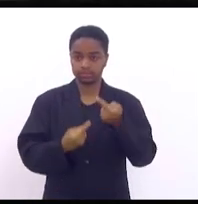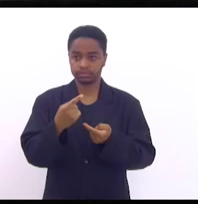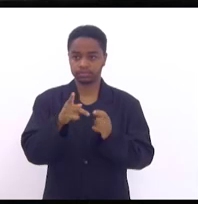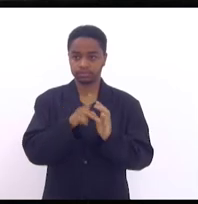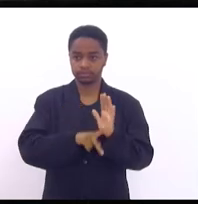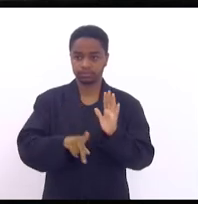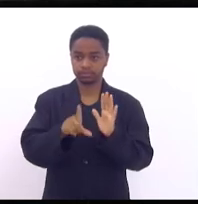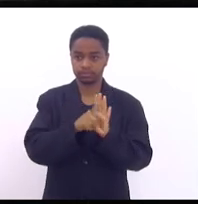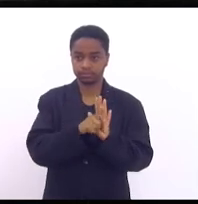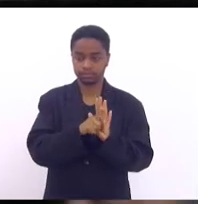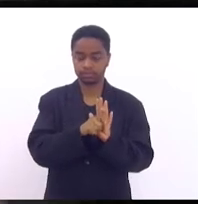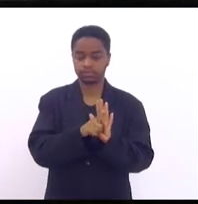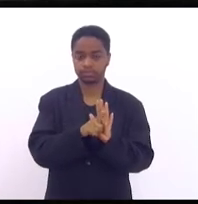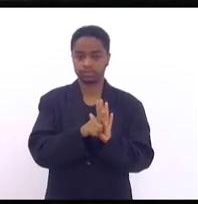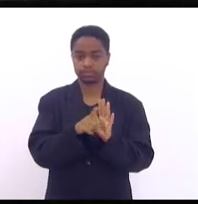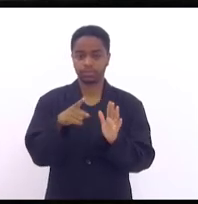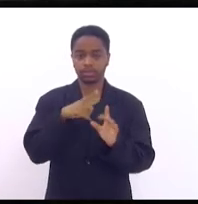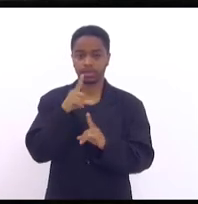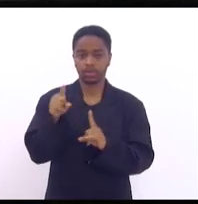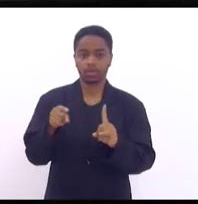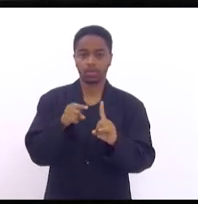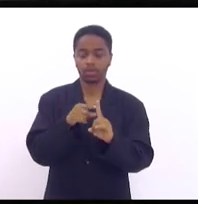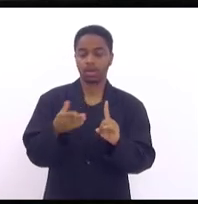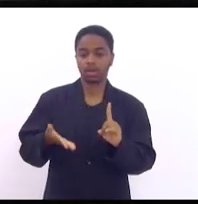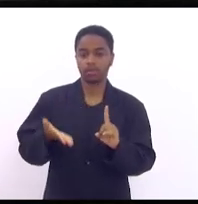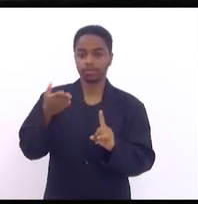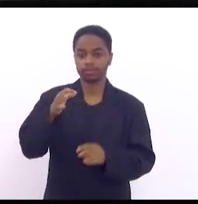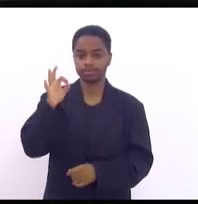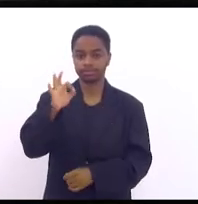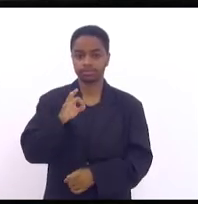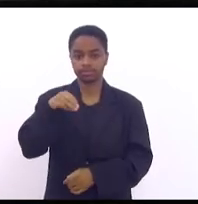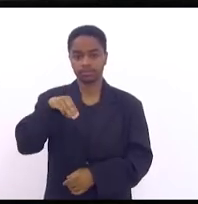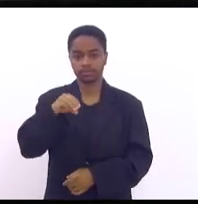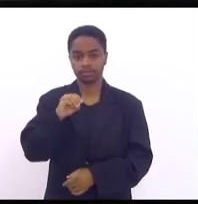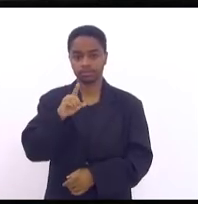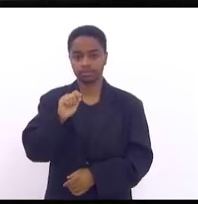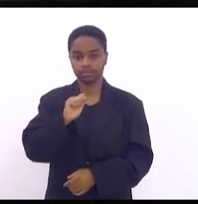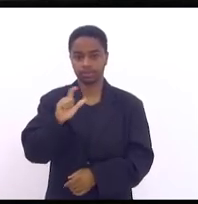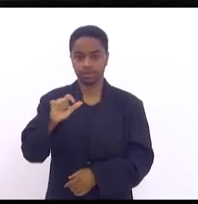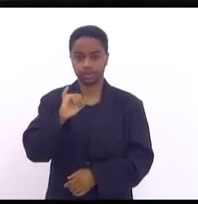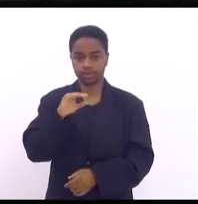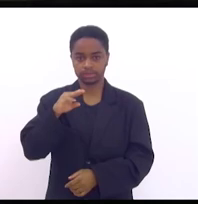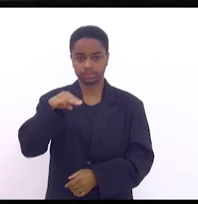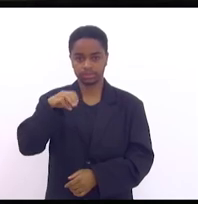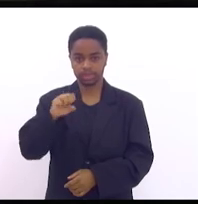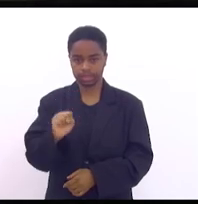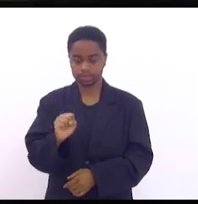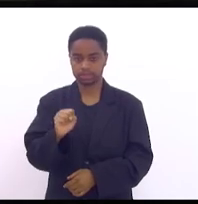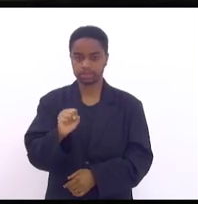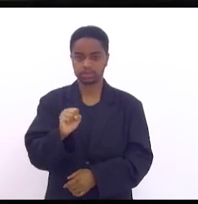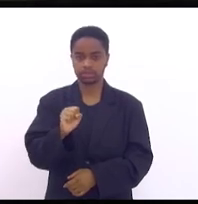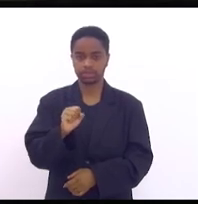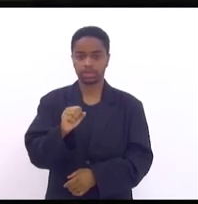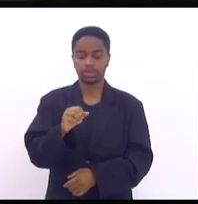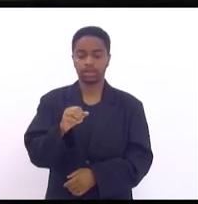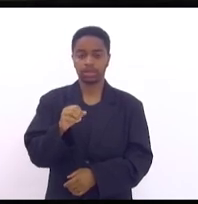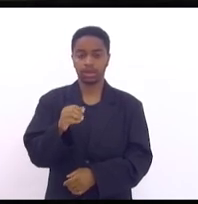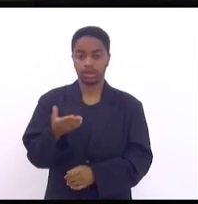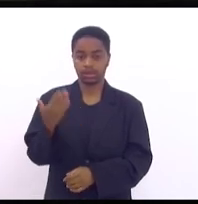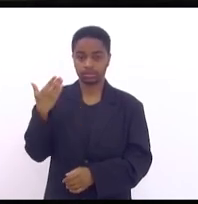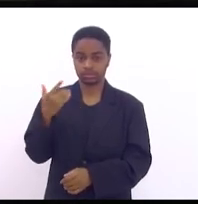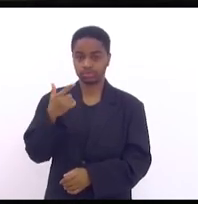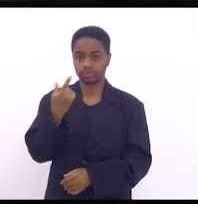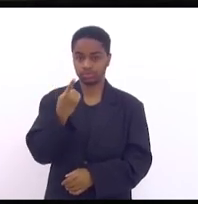lei que pretende aumentar a alíquota modal do ICMS nas operações internas de